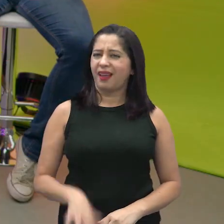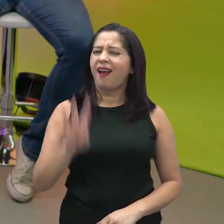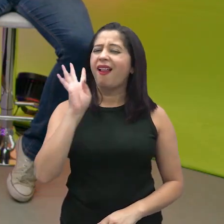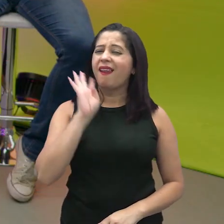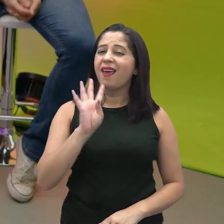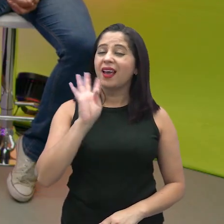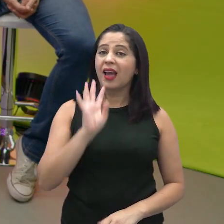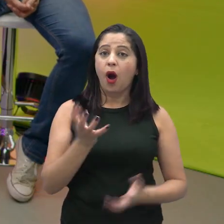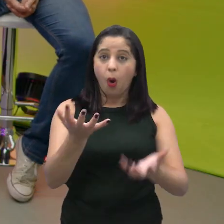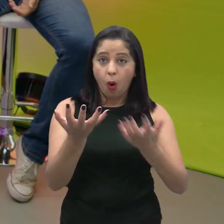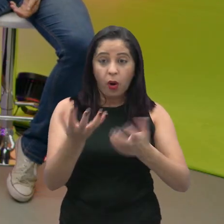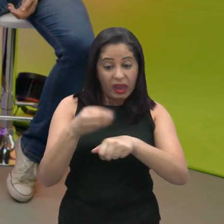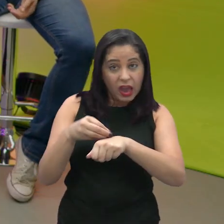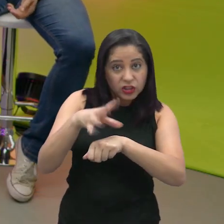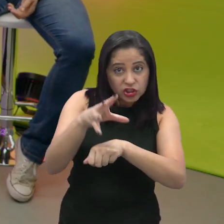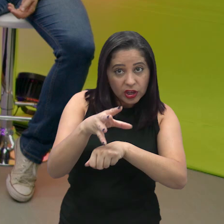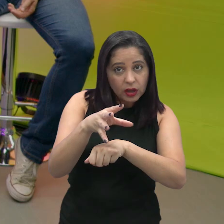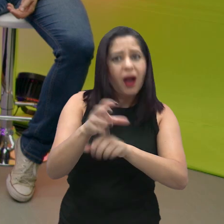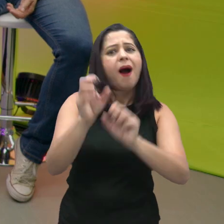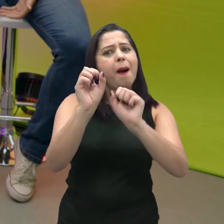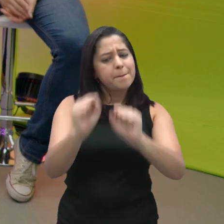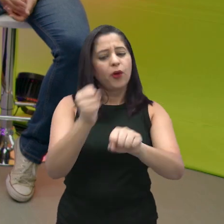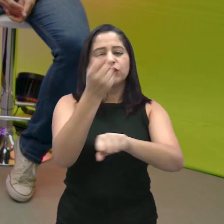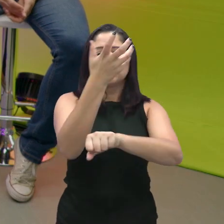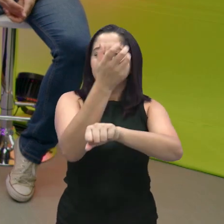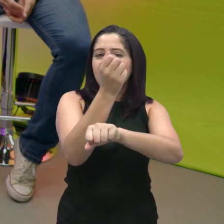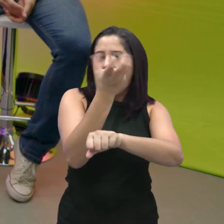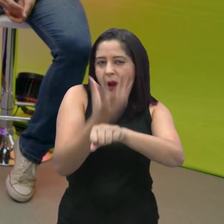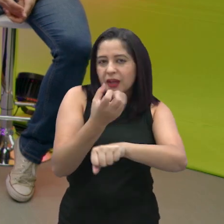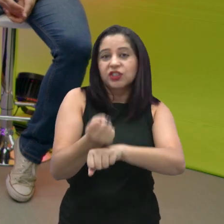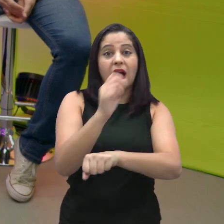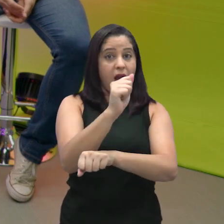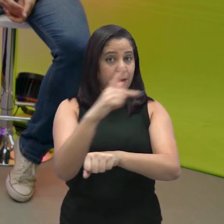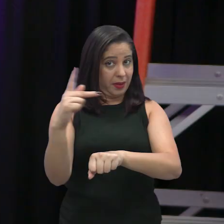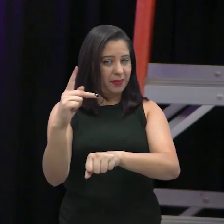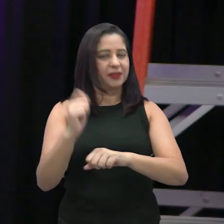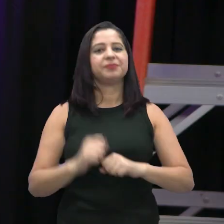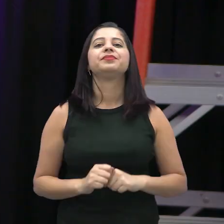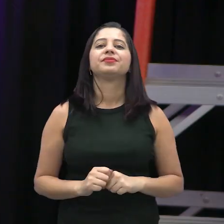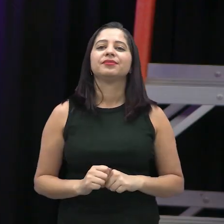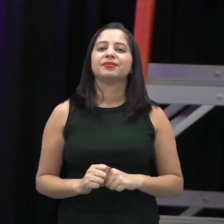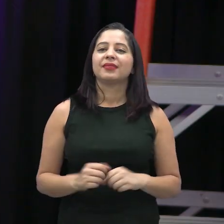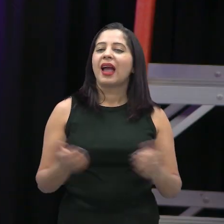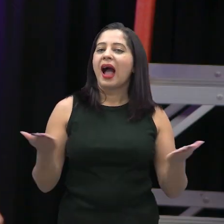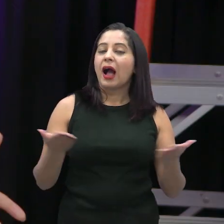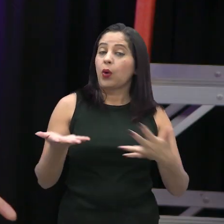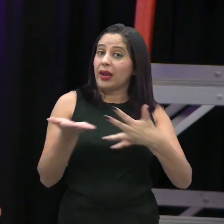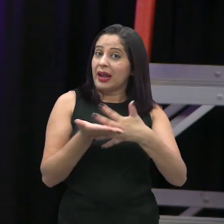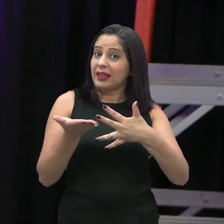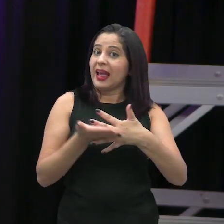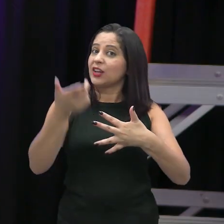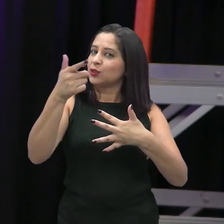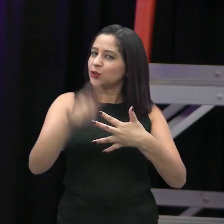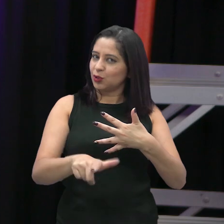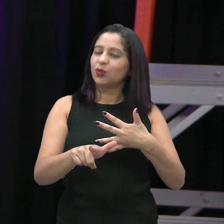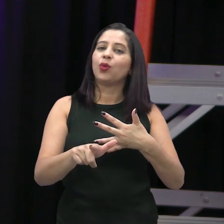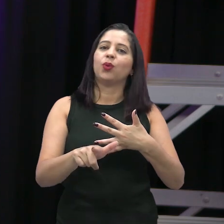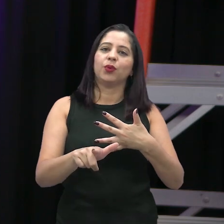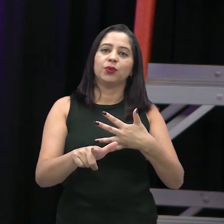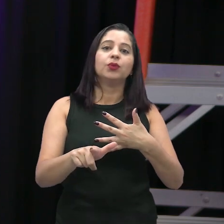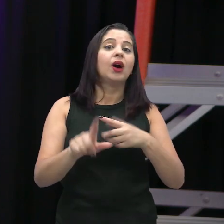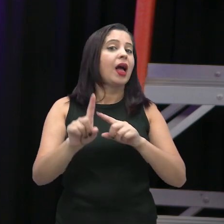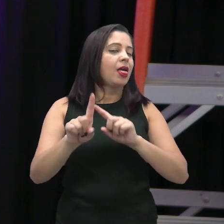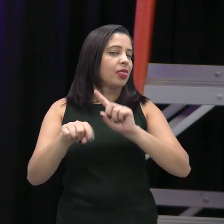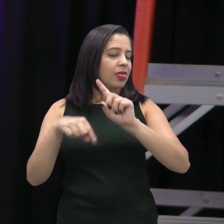Bom demais. Então, quem quiser colaborar, é só baixar o aplicativo no Só celular. baixar, super fácil, muito bacana. Perfeito. E agora a gente faz uma pausa rápida, mas